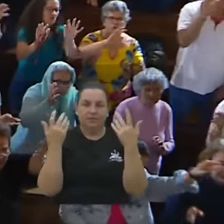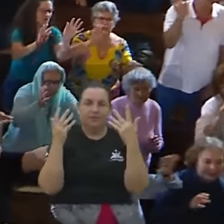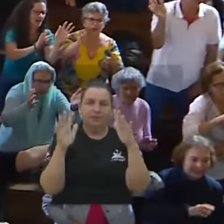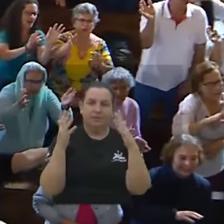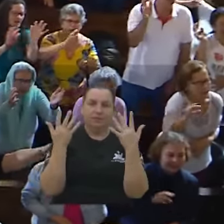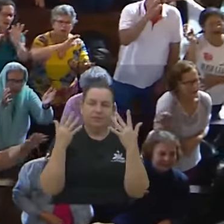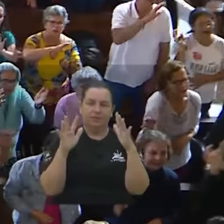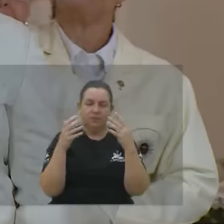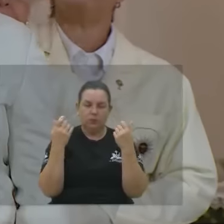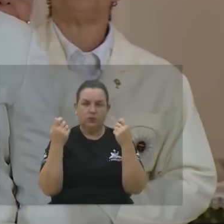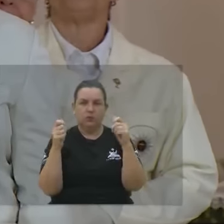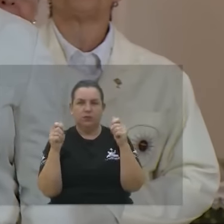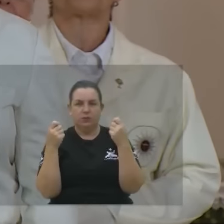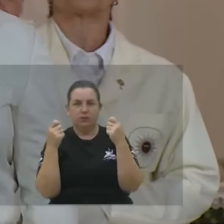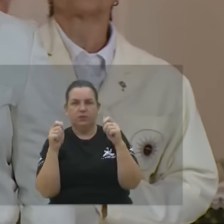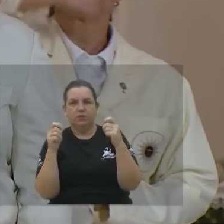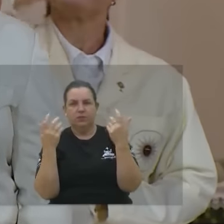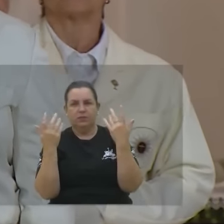aleluia,